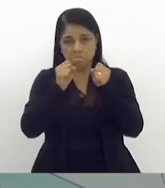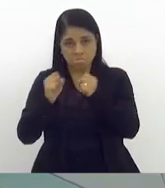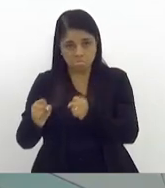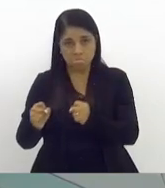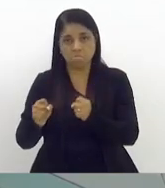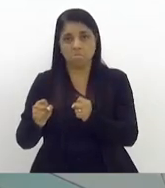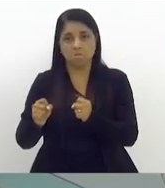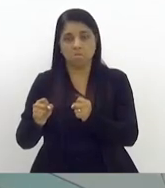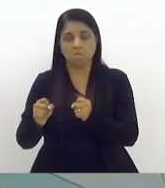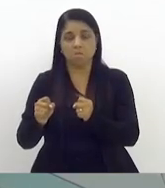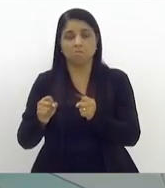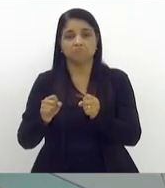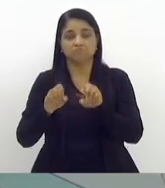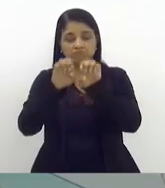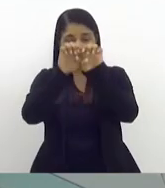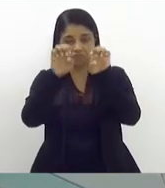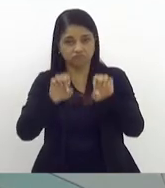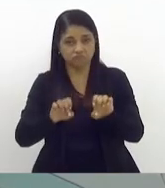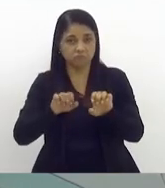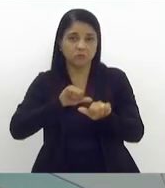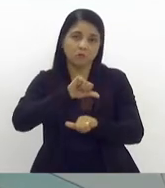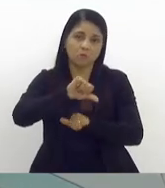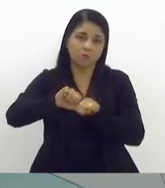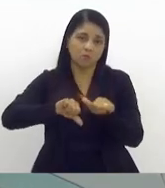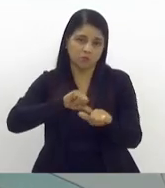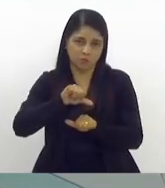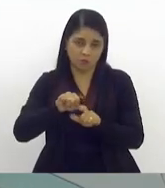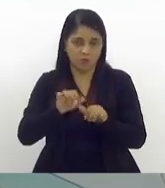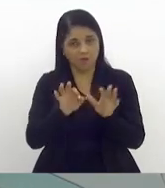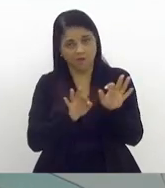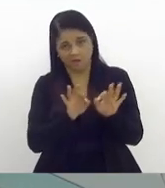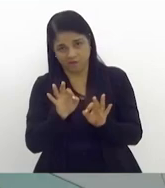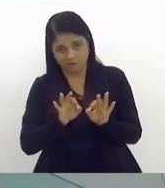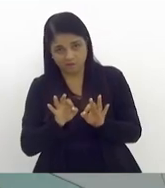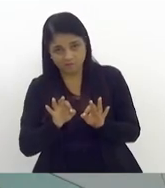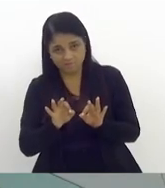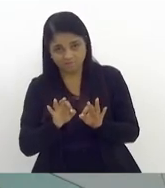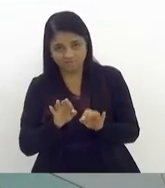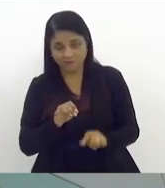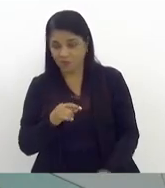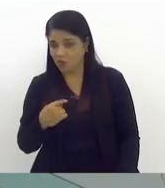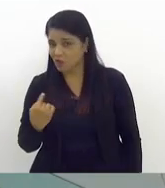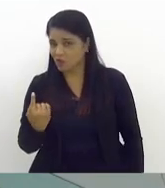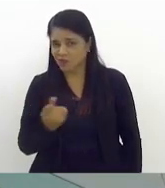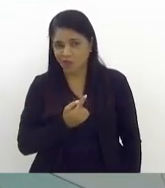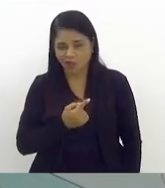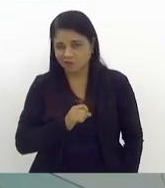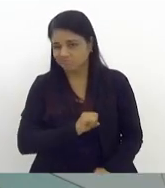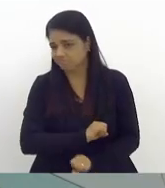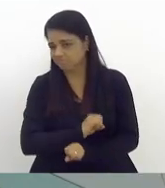própria estrutura organizacional. Nós não podemos fazê-lo.